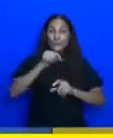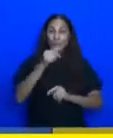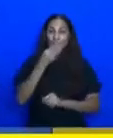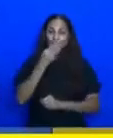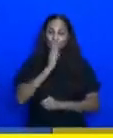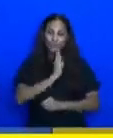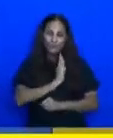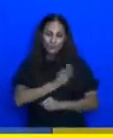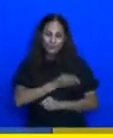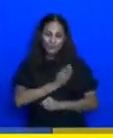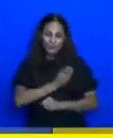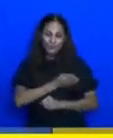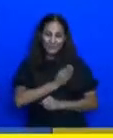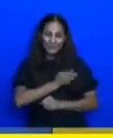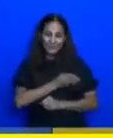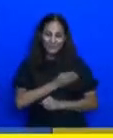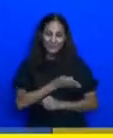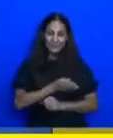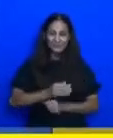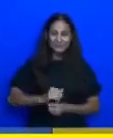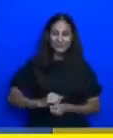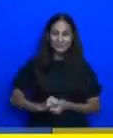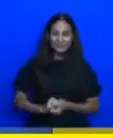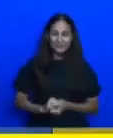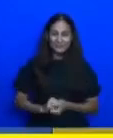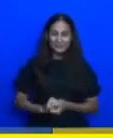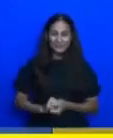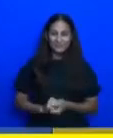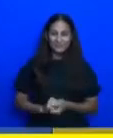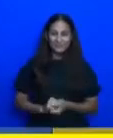Sorteio do time do coração.